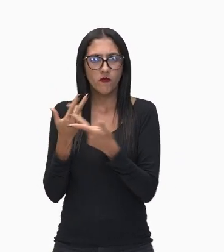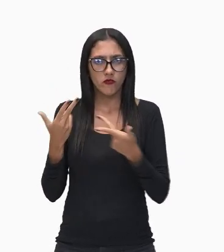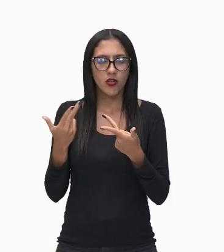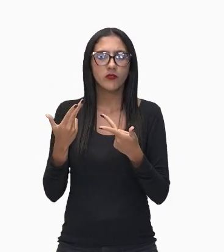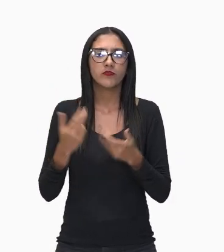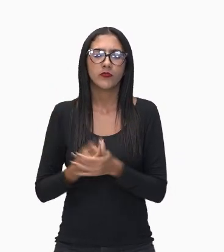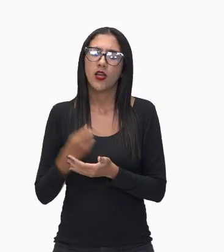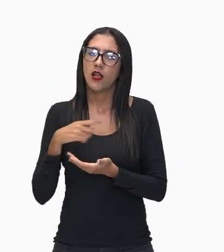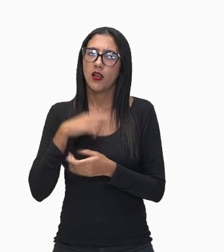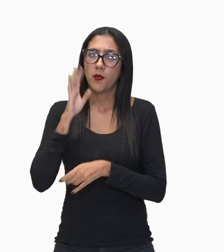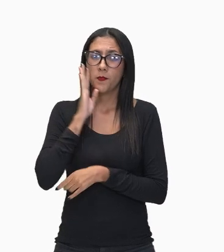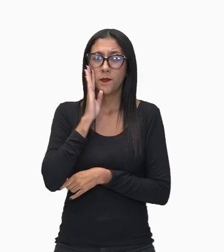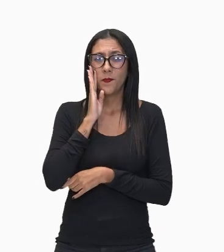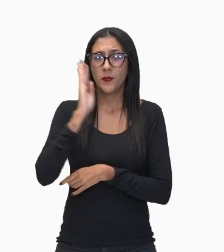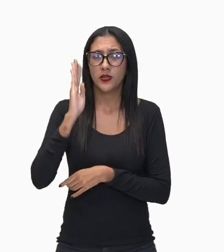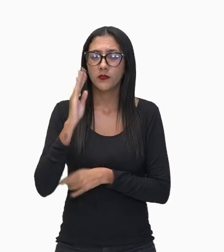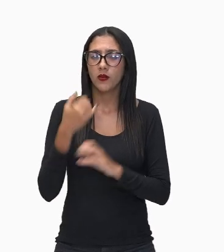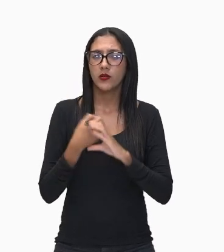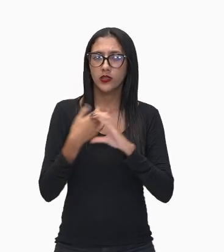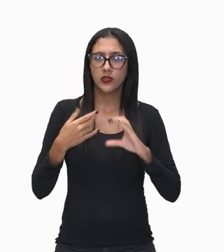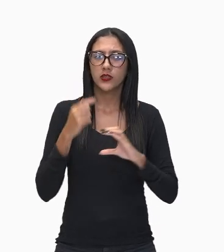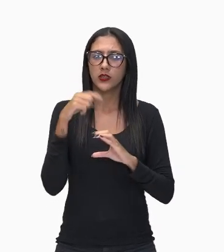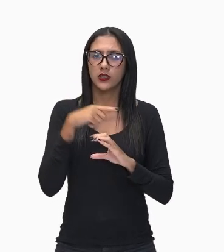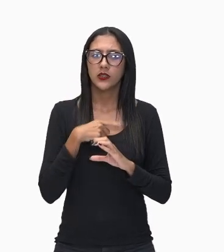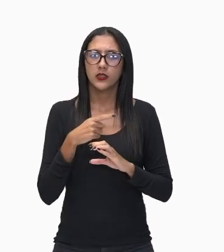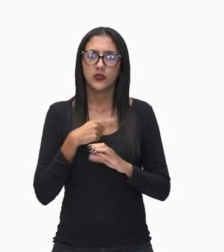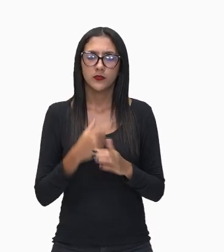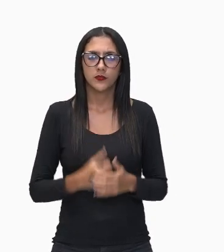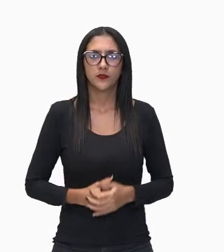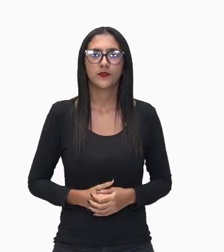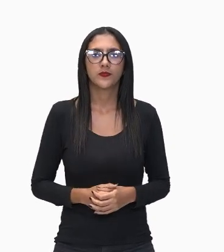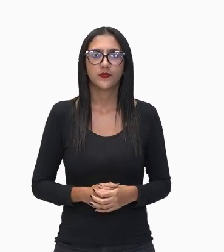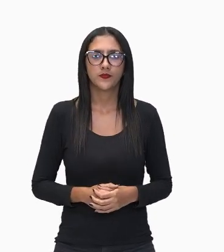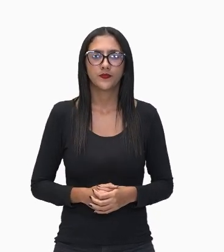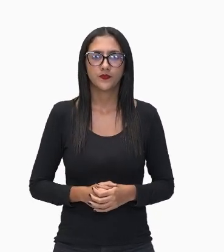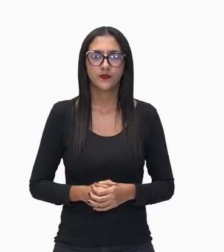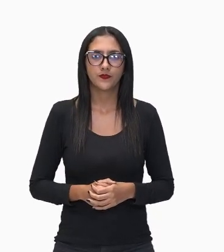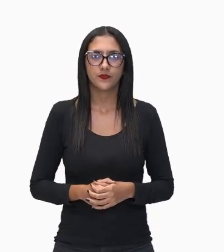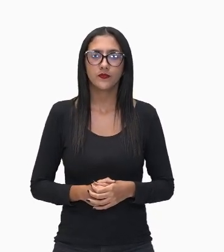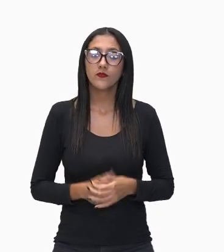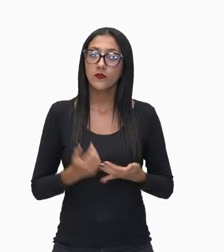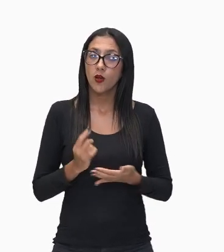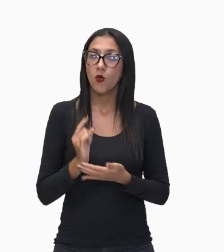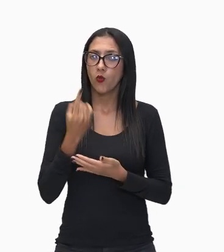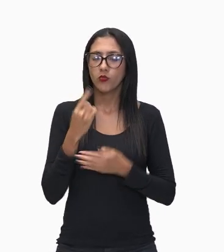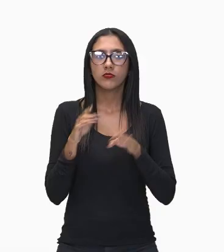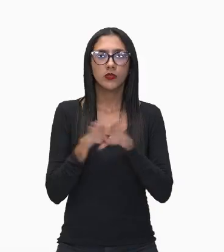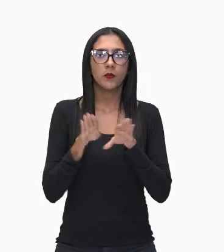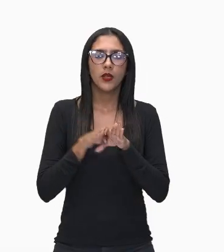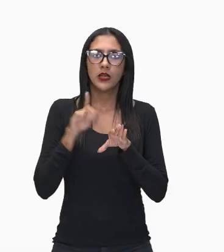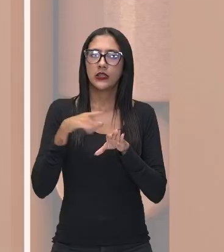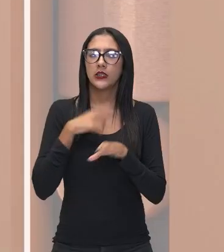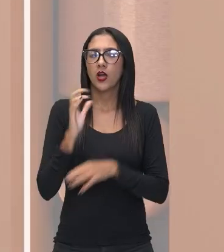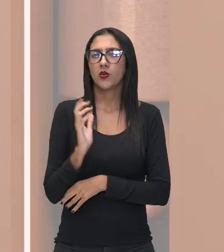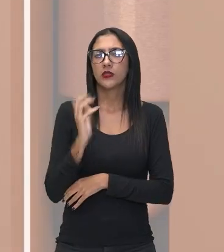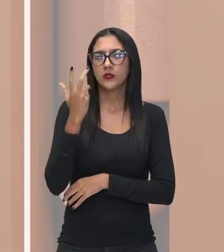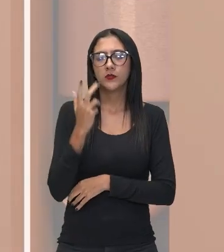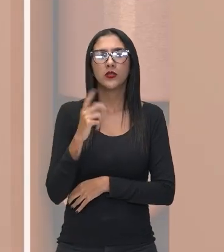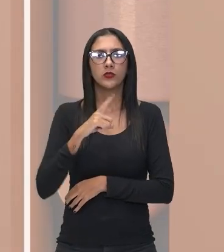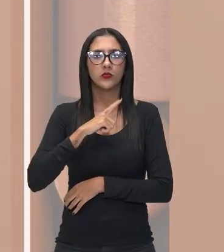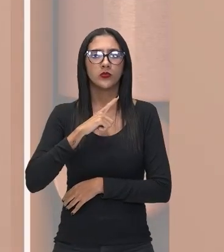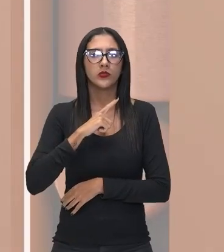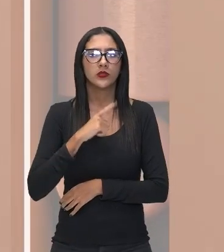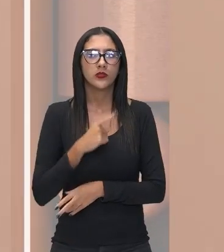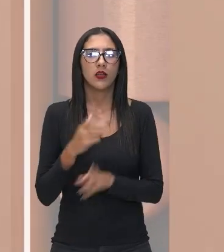principais causas da degradação. Então, um dos fenômenos, né, também que vem ocorrendo muito, que vem aí agravando